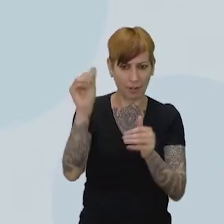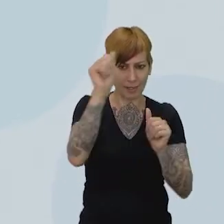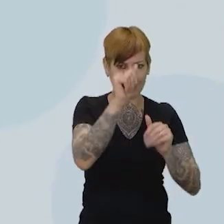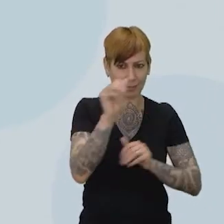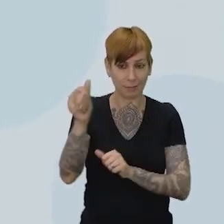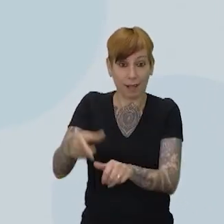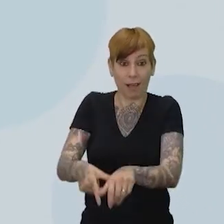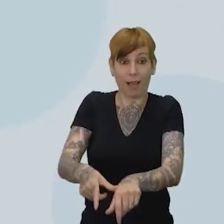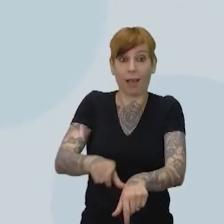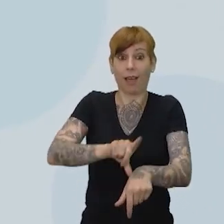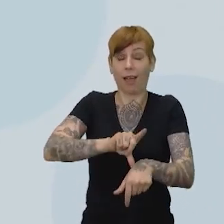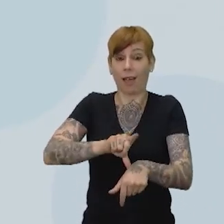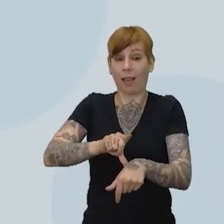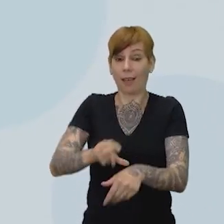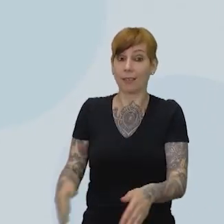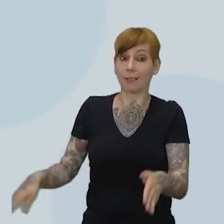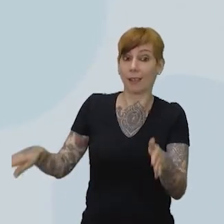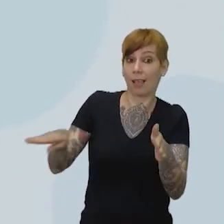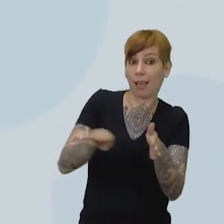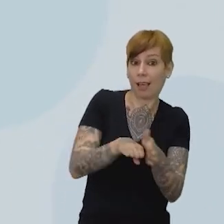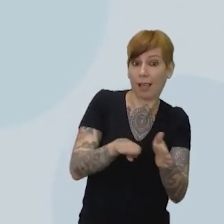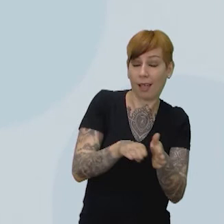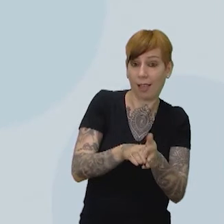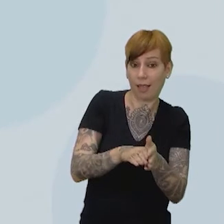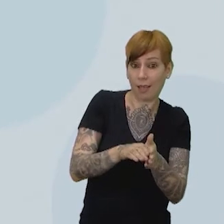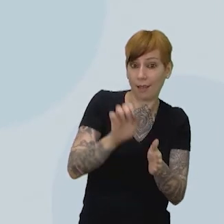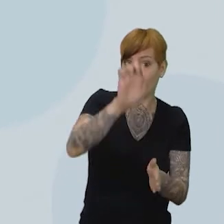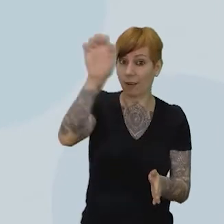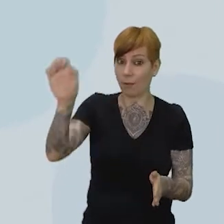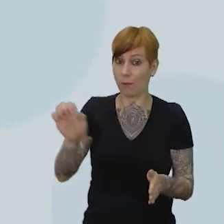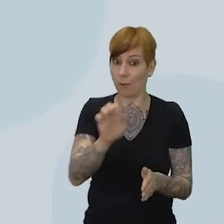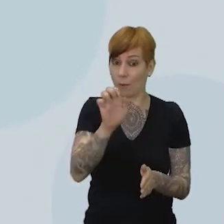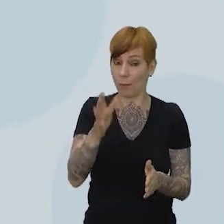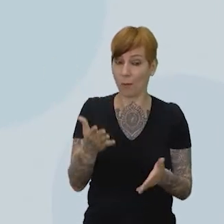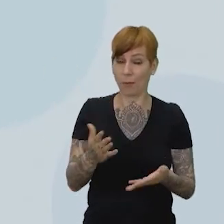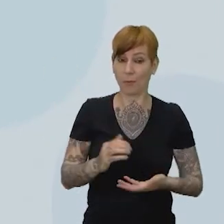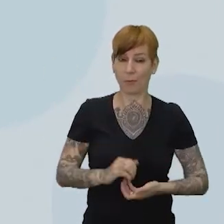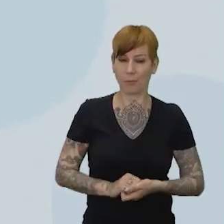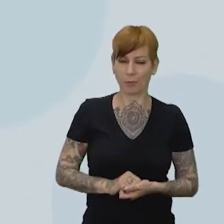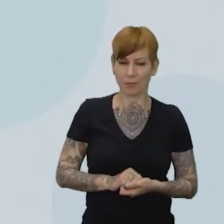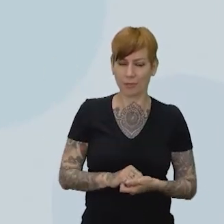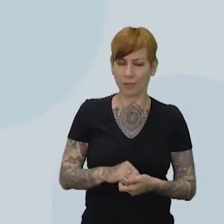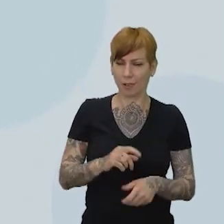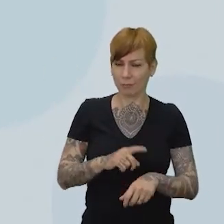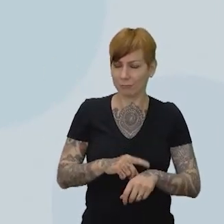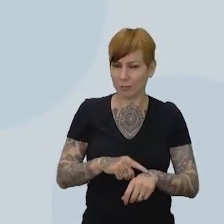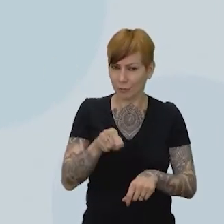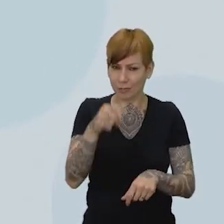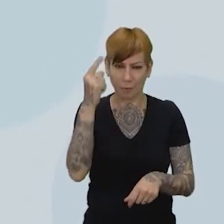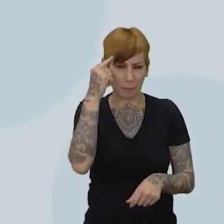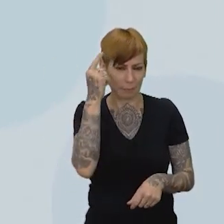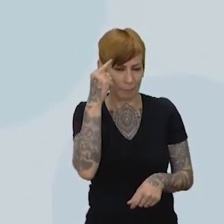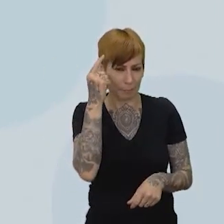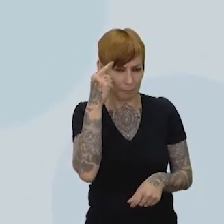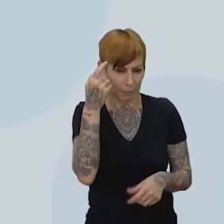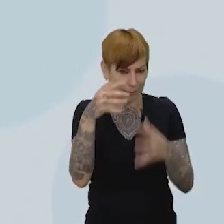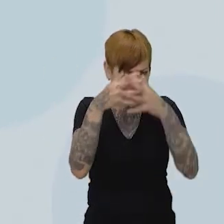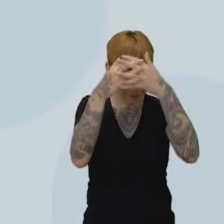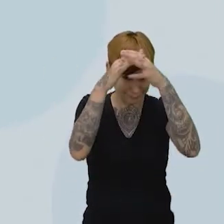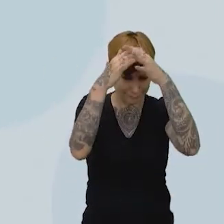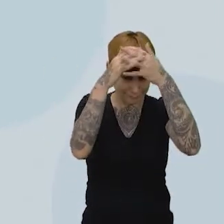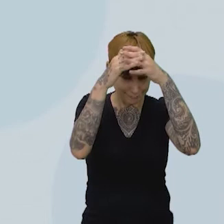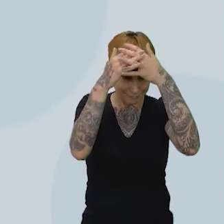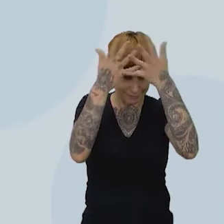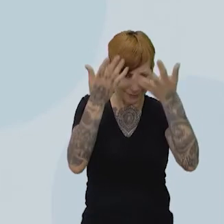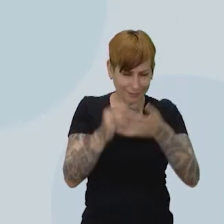antes da chegada dos europeus? Na verdade, enquanto vocês refletem sobre isso, né,